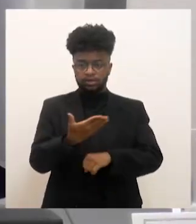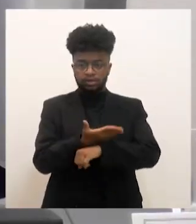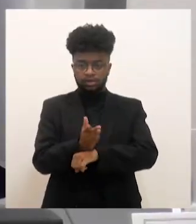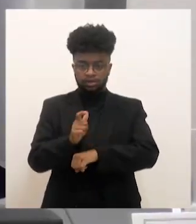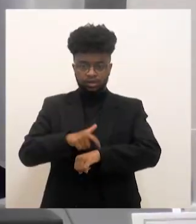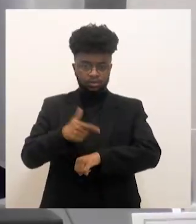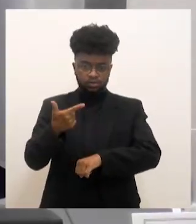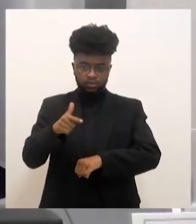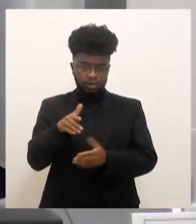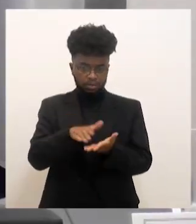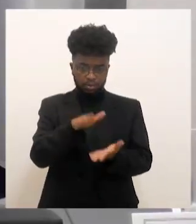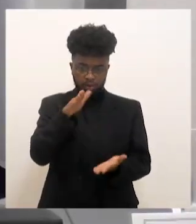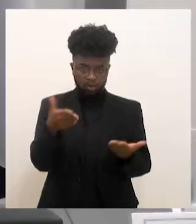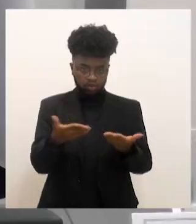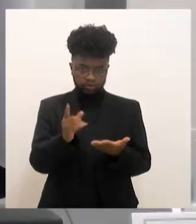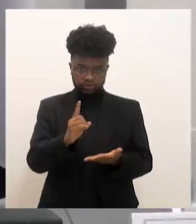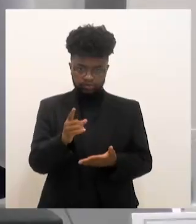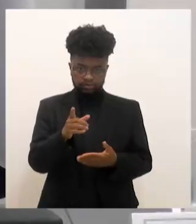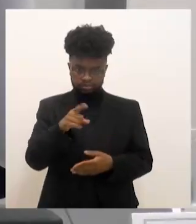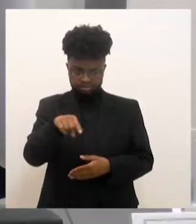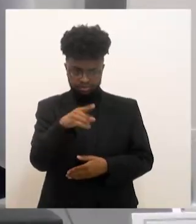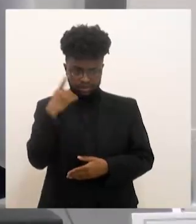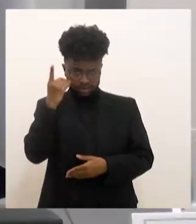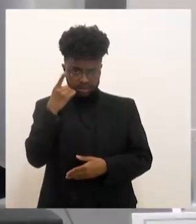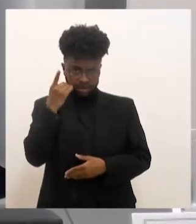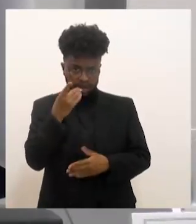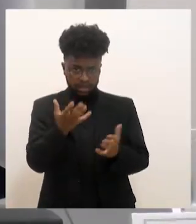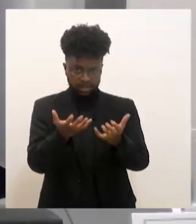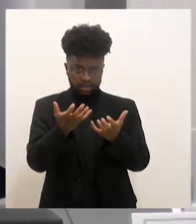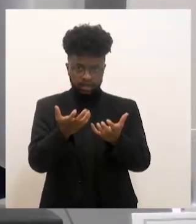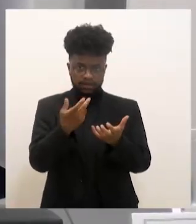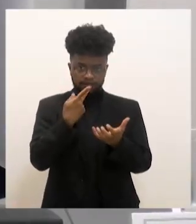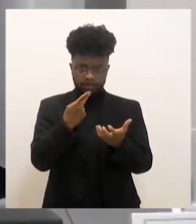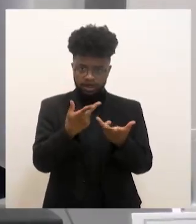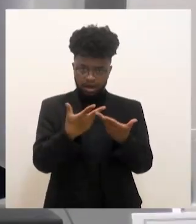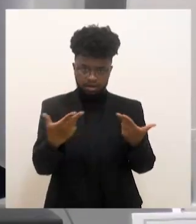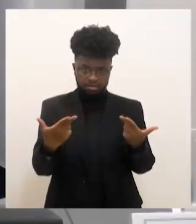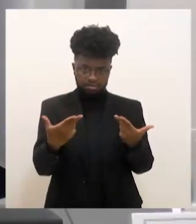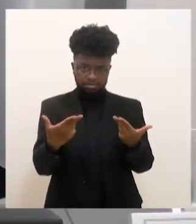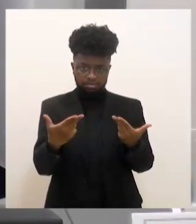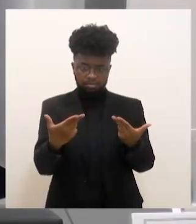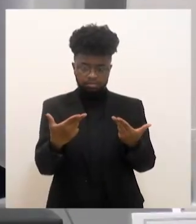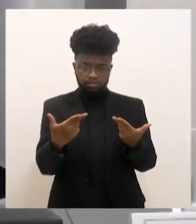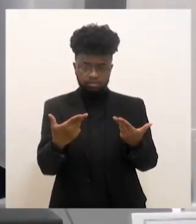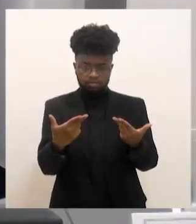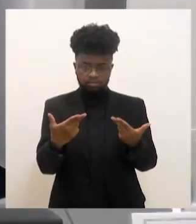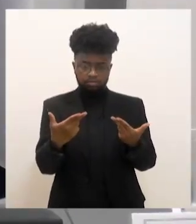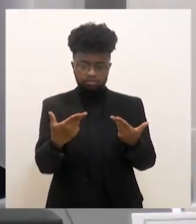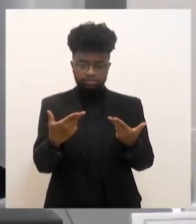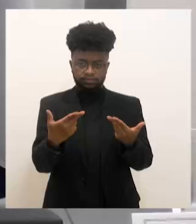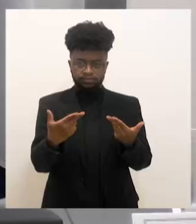há blocos hoje. Algum deputado ou deputada quer fazer...